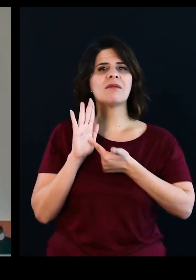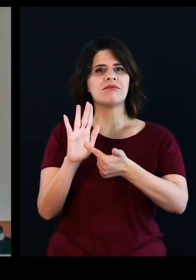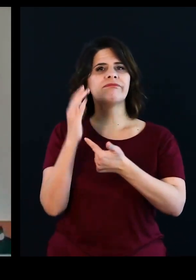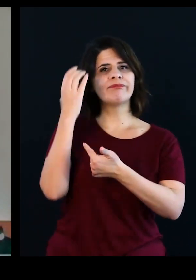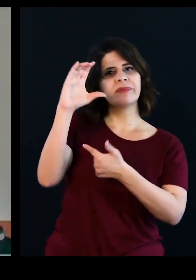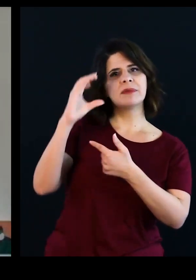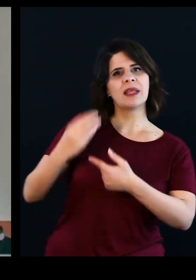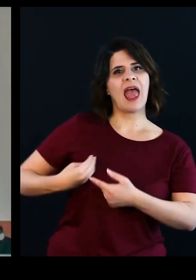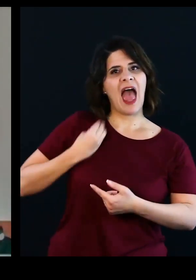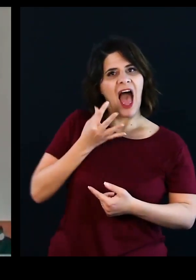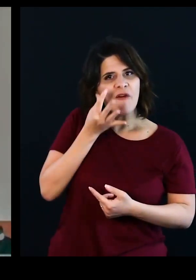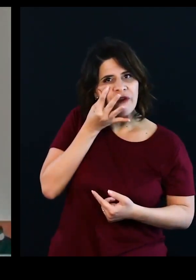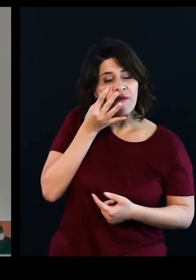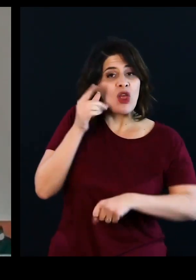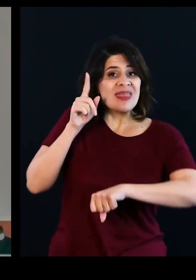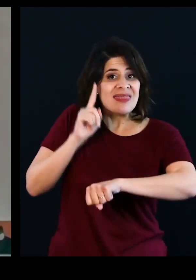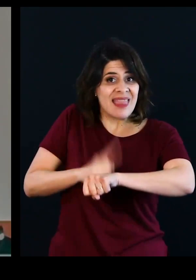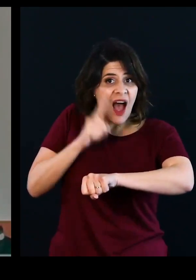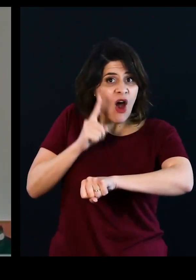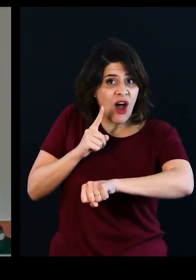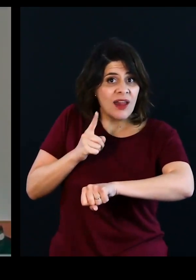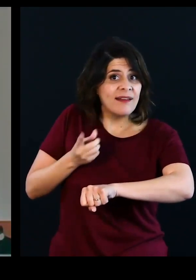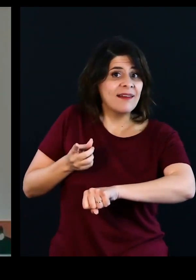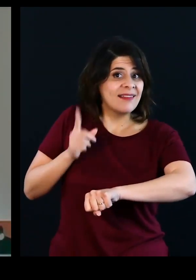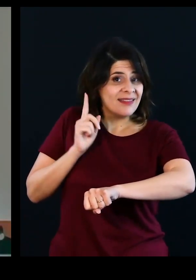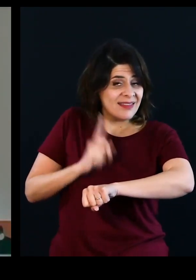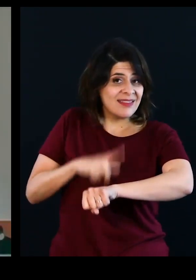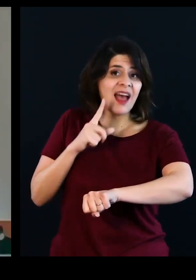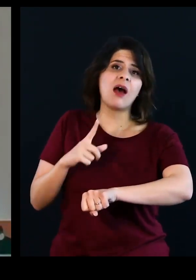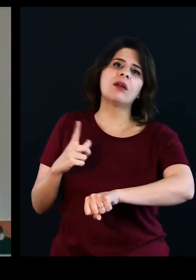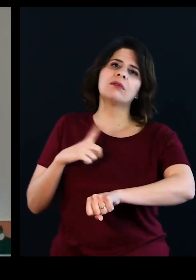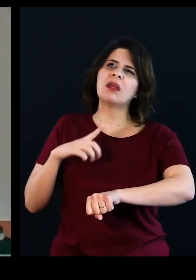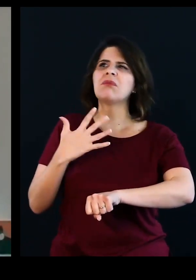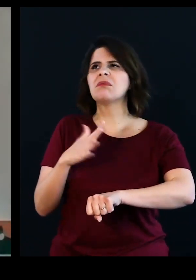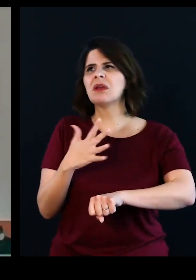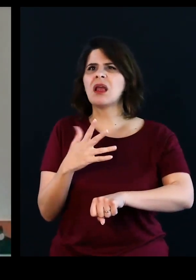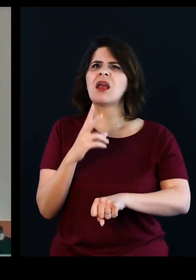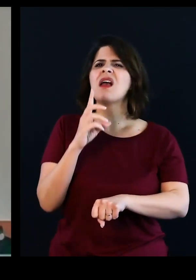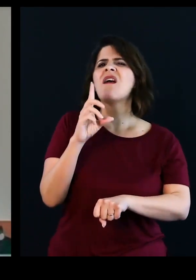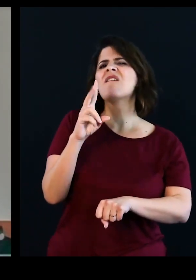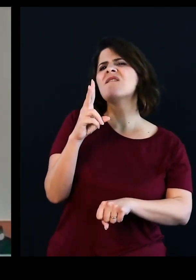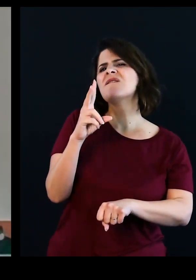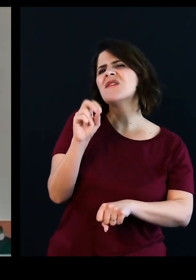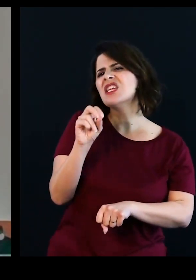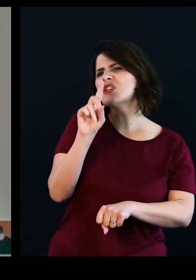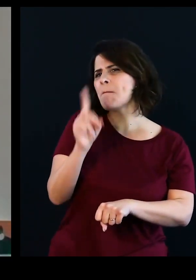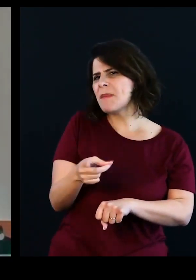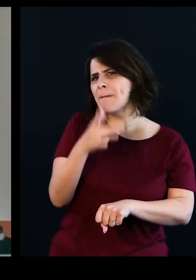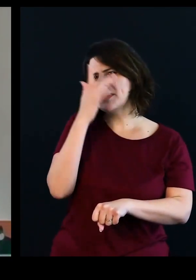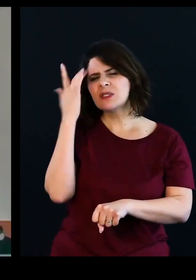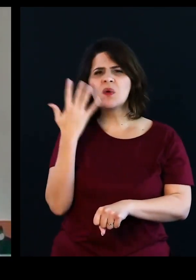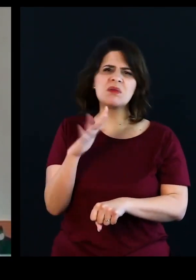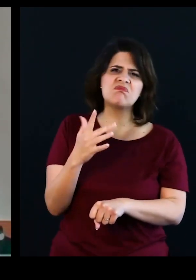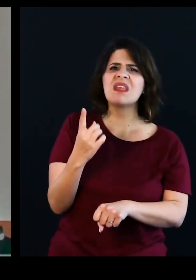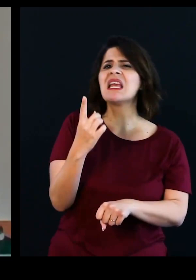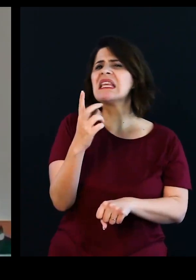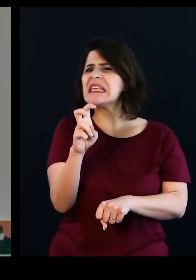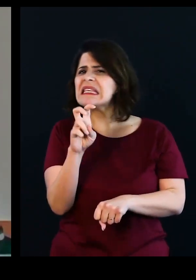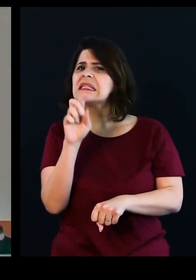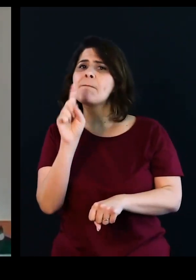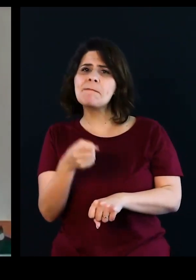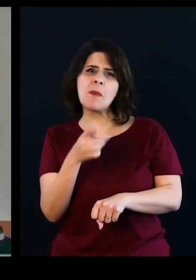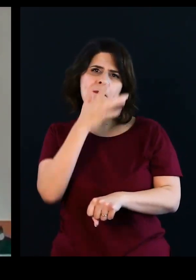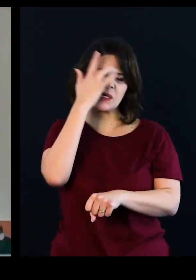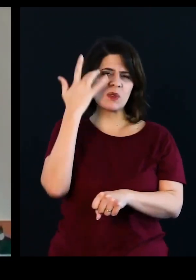um alcance durante a transmissão, nos bons dias, de 20 mil pessoas, de 15 mil pessoas, e nós